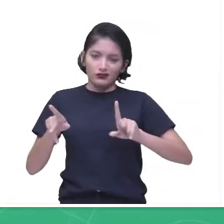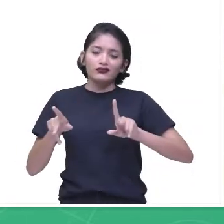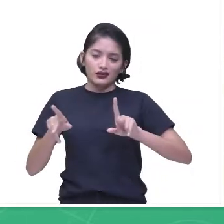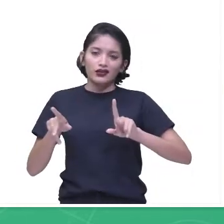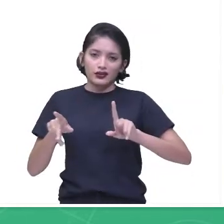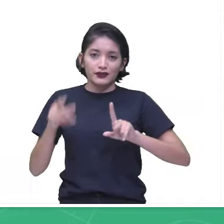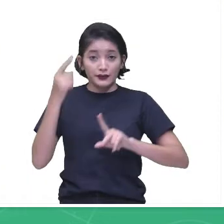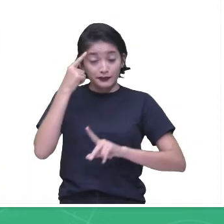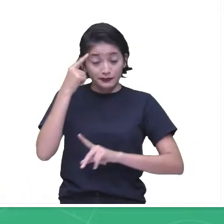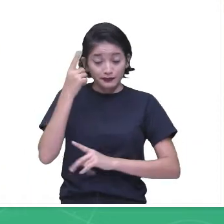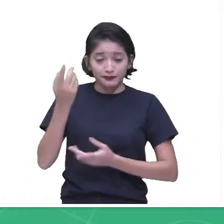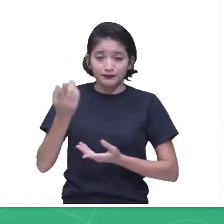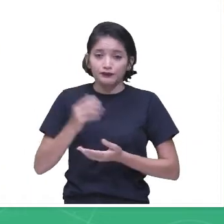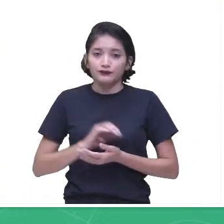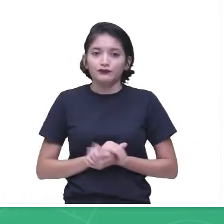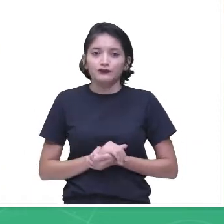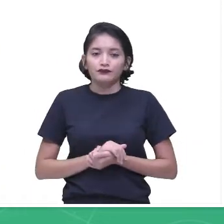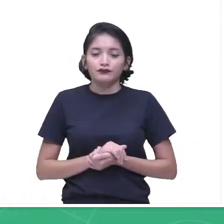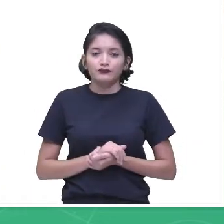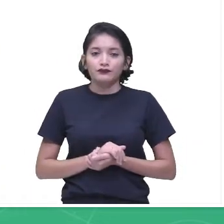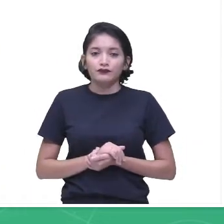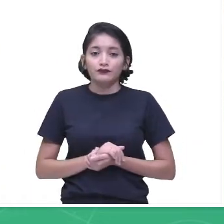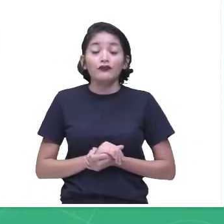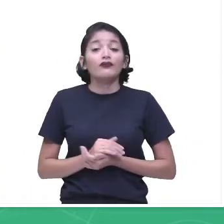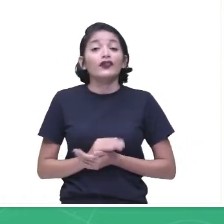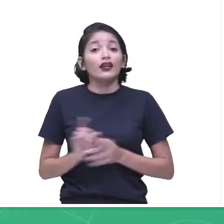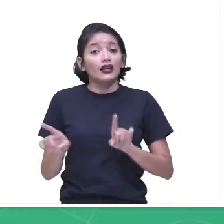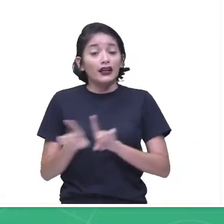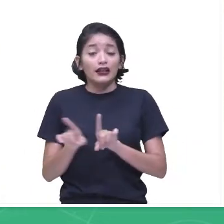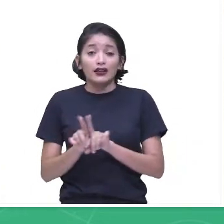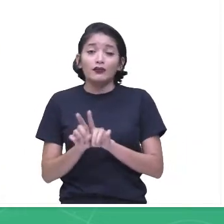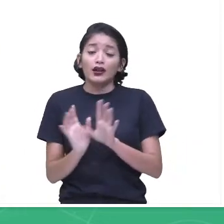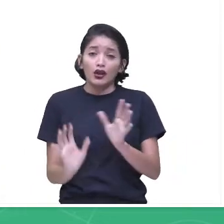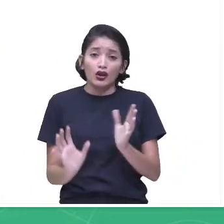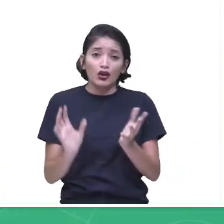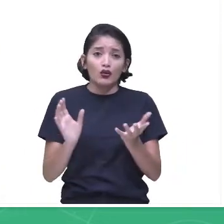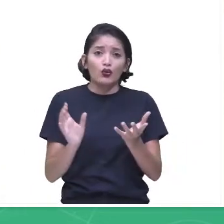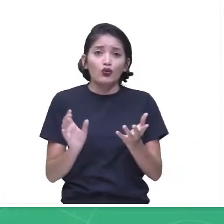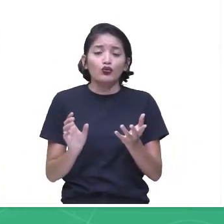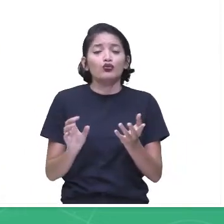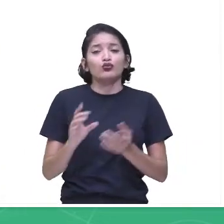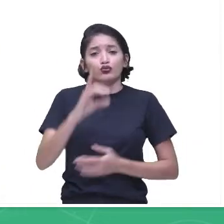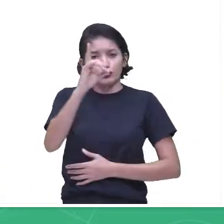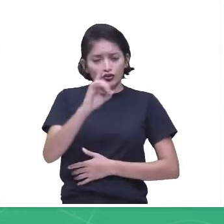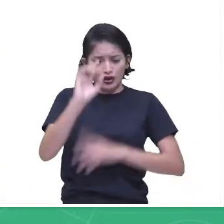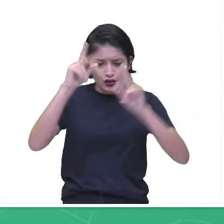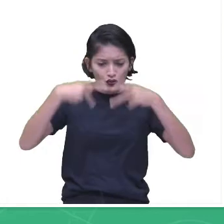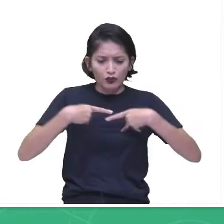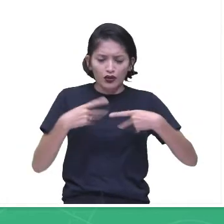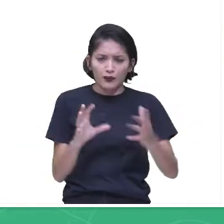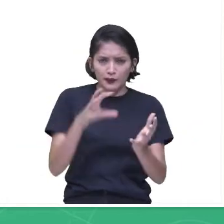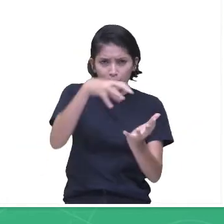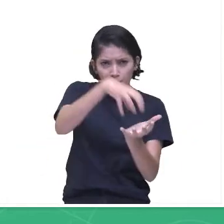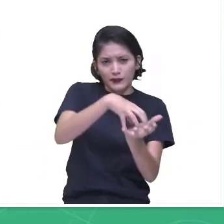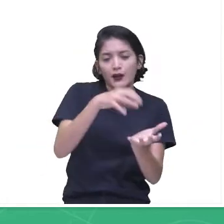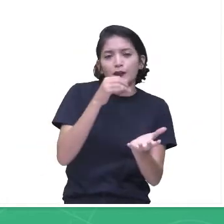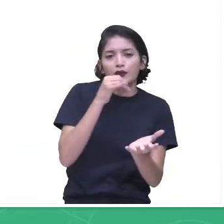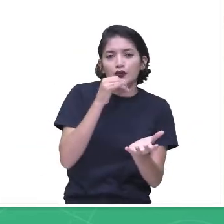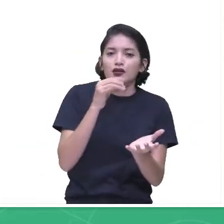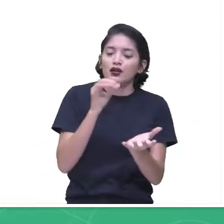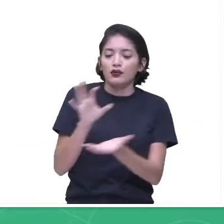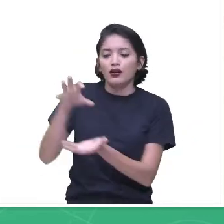refletir isso, ó, né? Por último, os direitos humanos não são uma entidade, por exemplo, como uma ONG ou